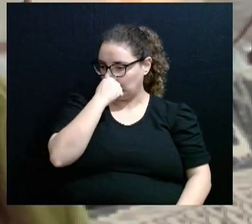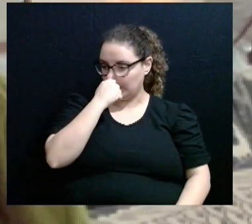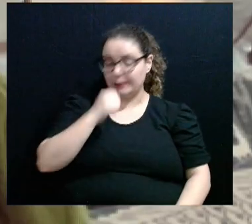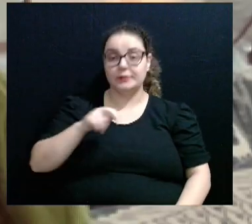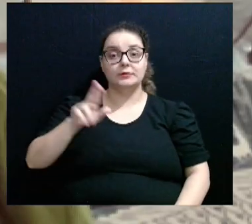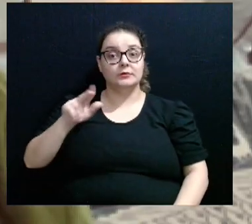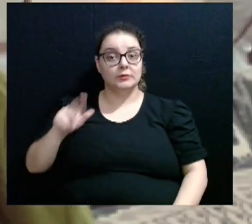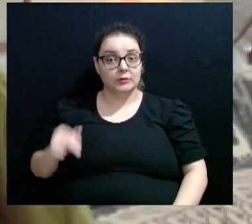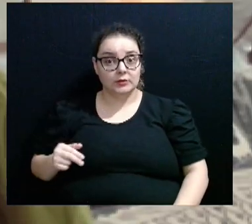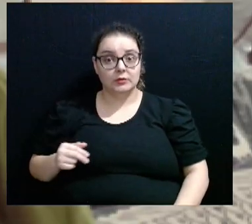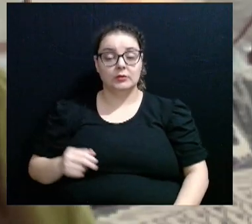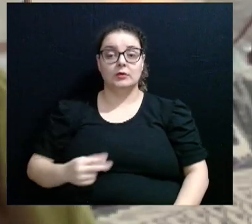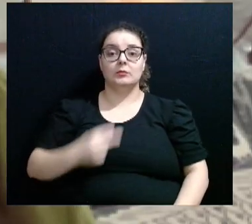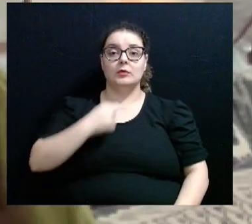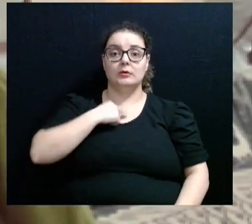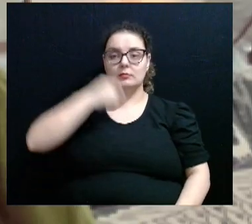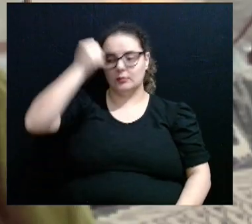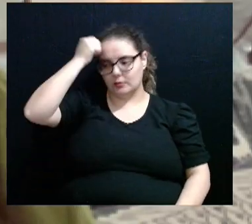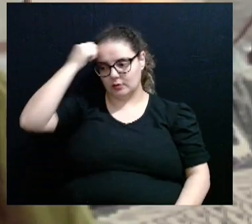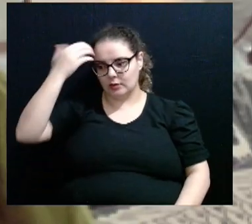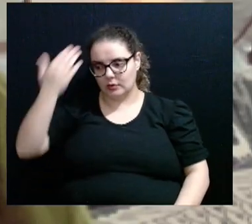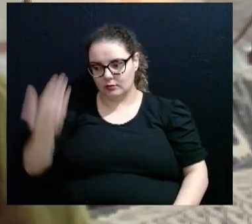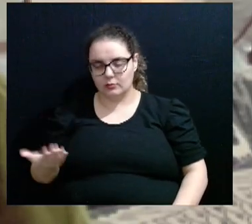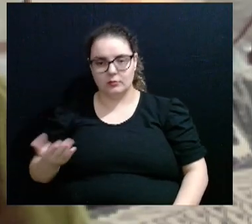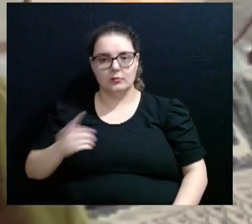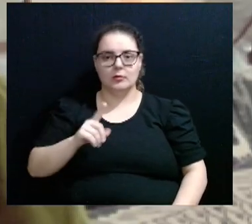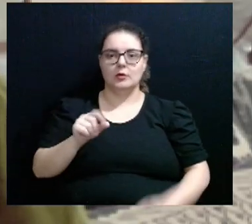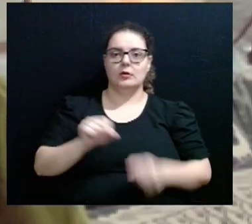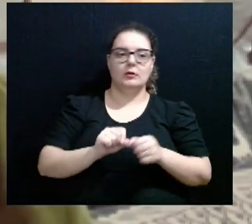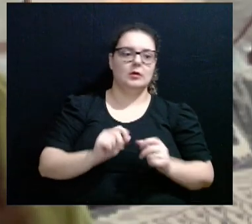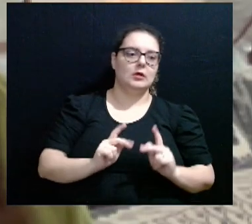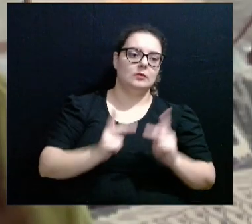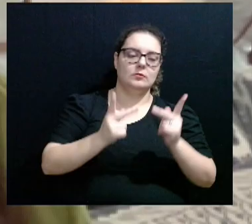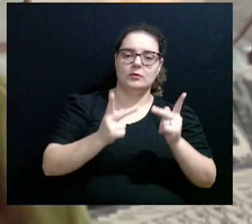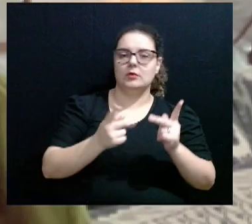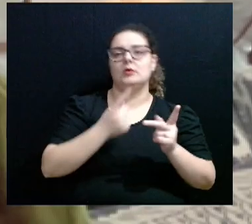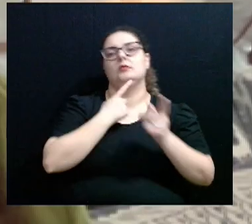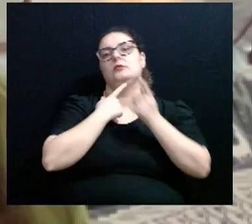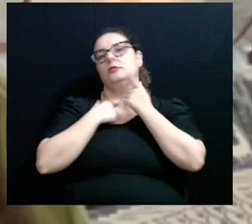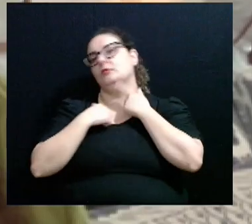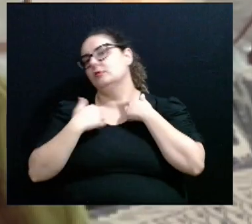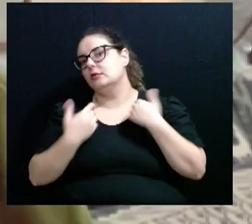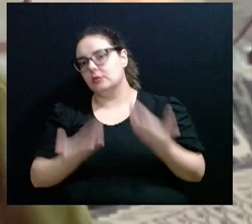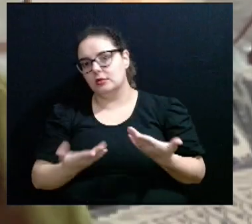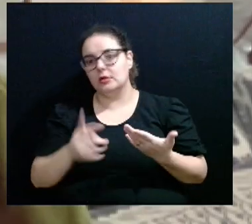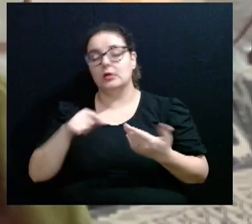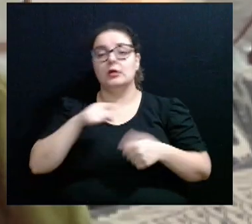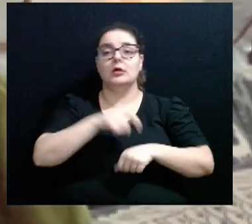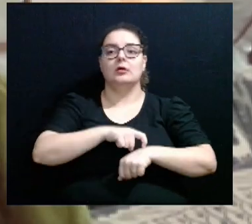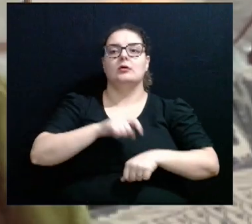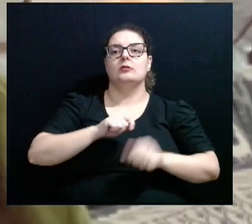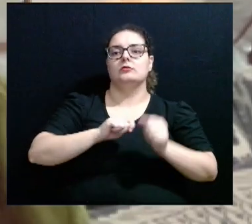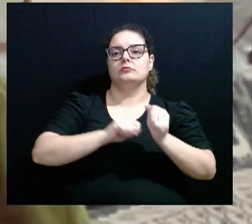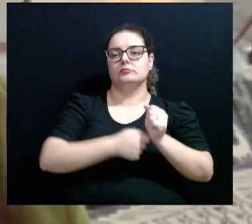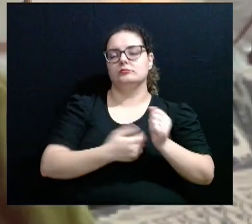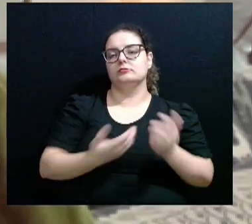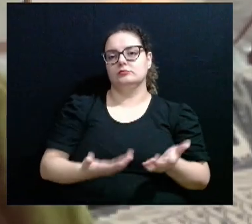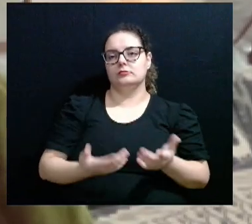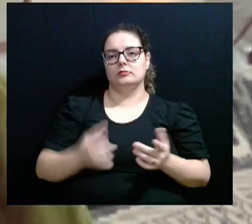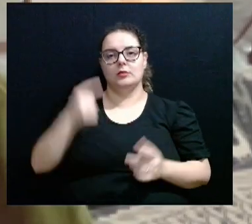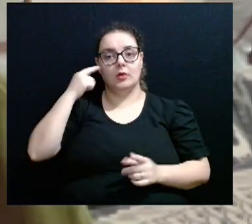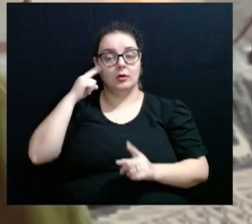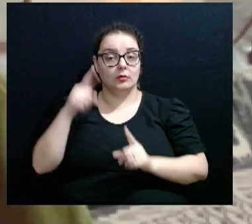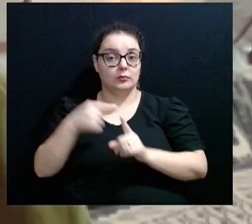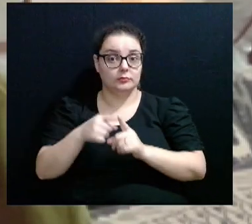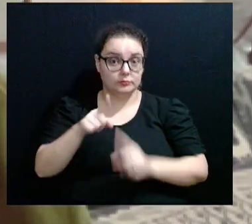a pessoa por não fazer as conquistas que ela deseja, e esse é o ponto-chave, né? O otimismo ele é importante,